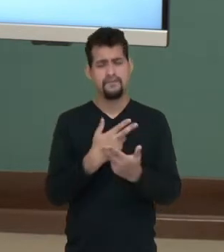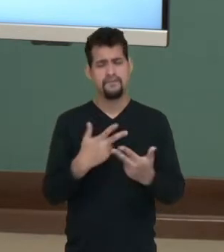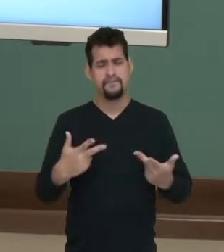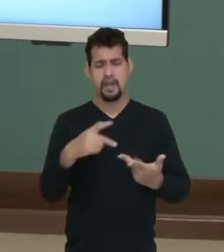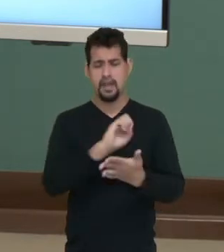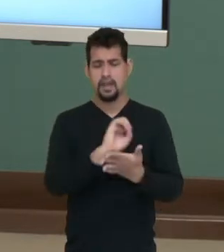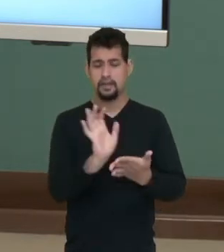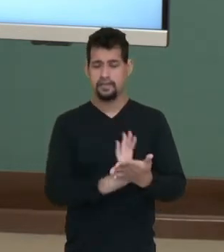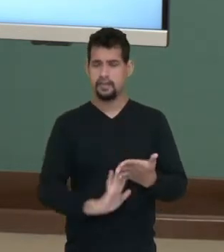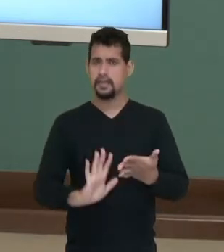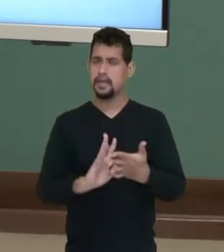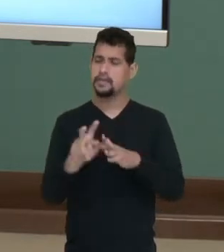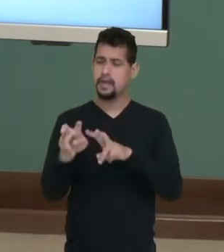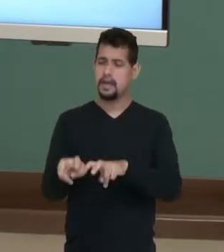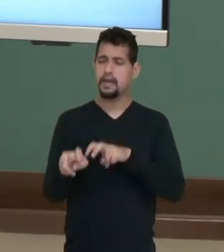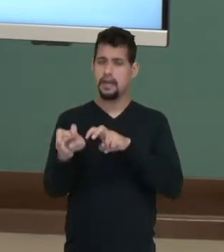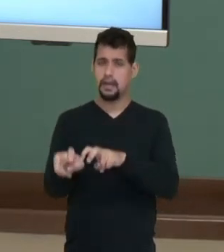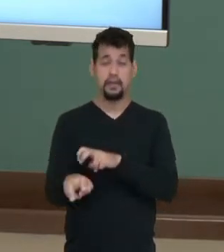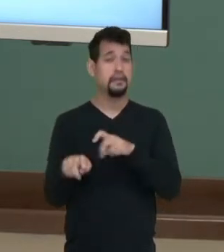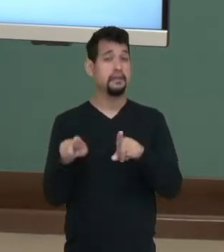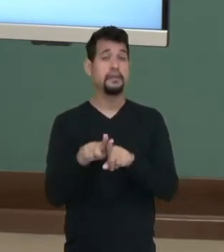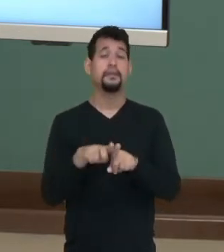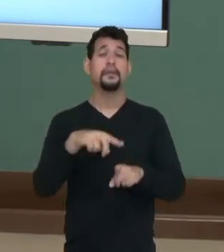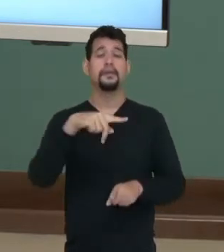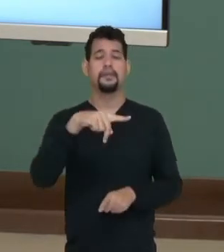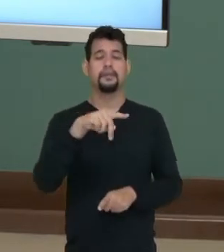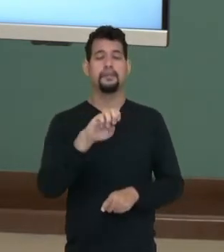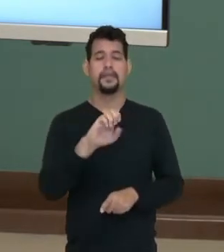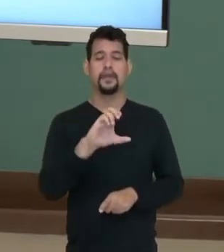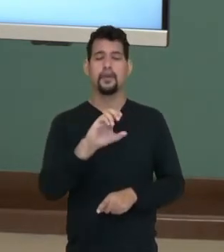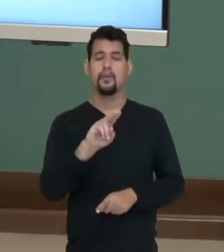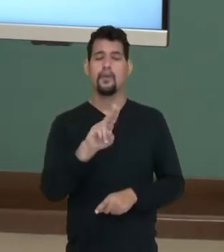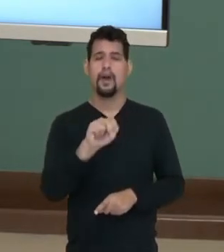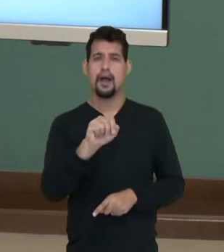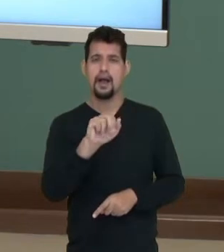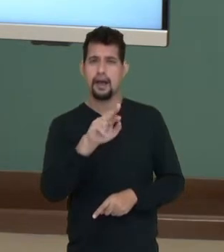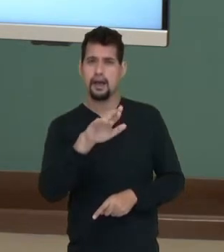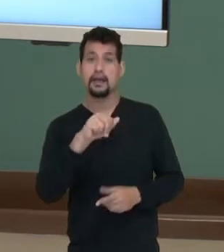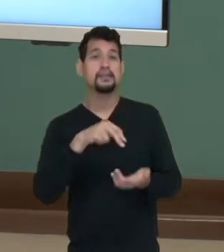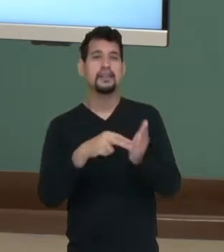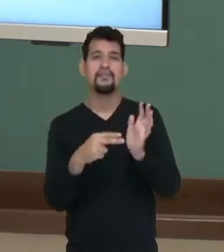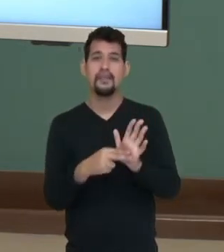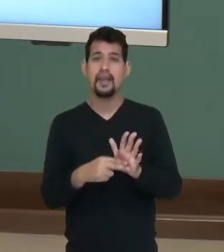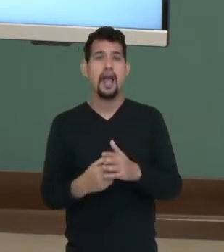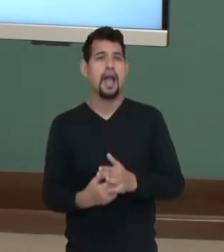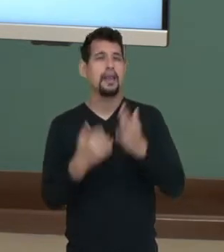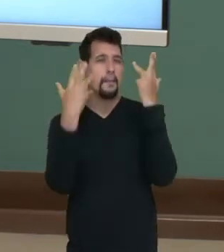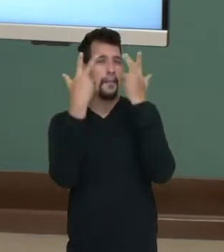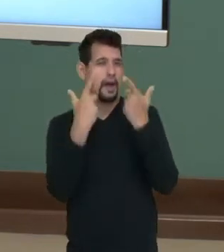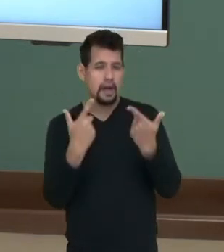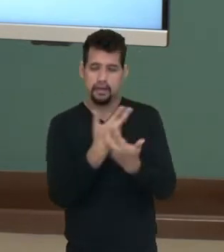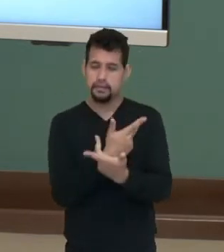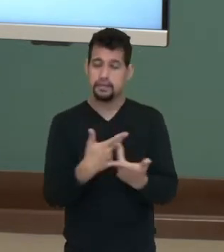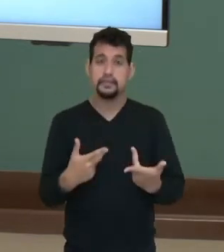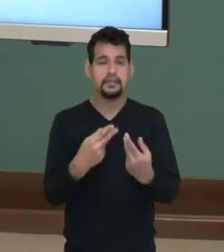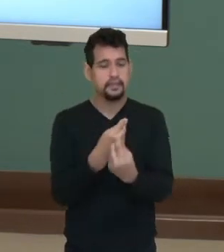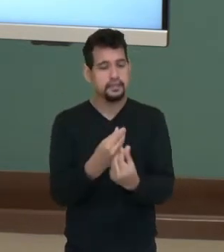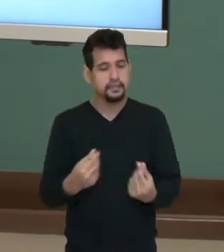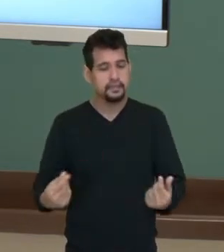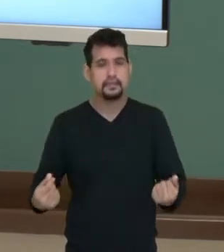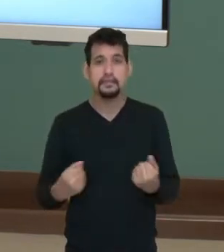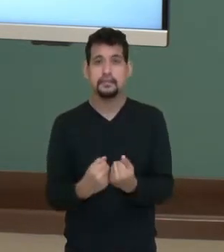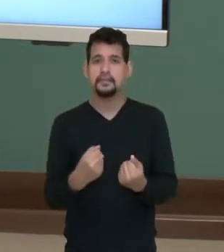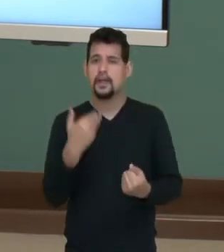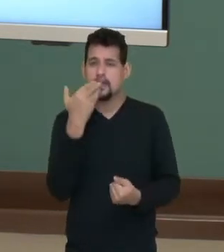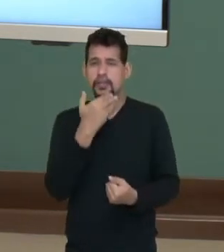atividades agrícolas e pecuárias, né? Criação de animais, do cultivo do solo, como por exemplo a plantação de